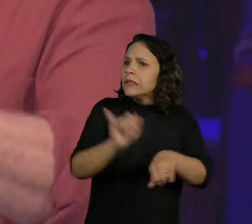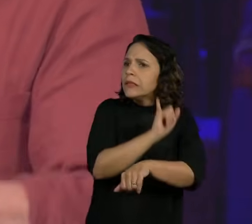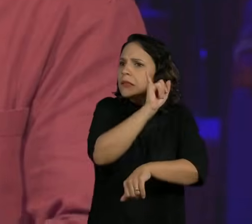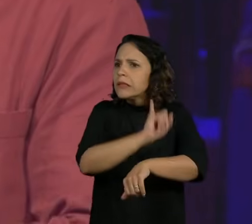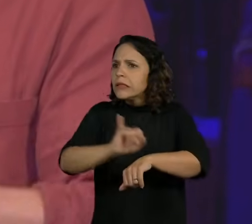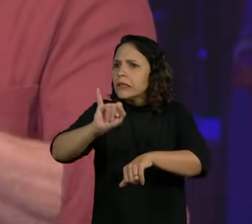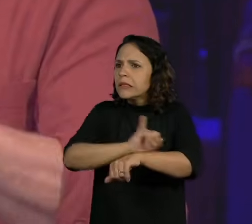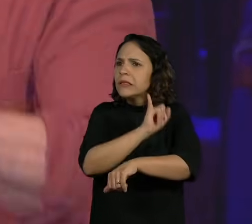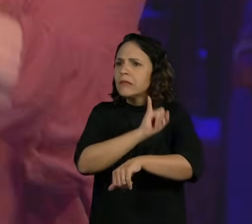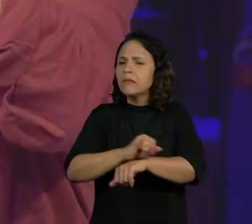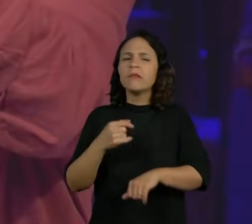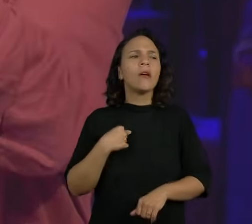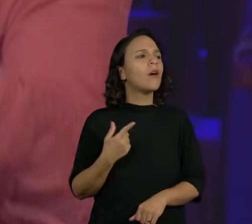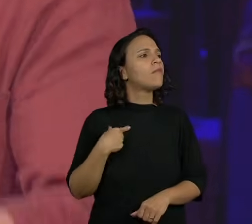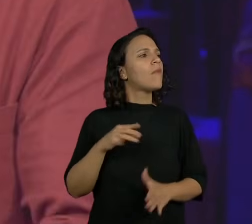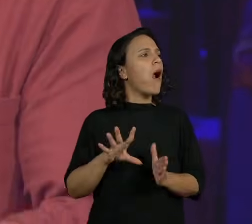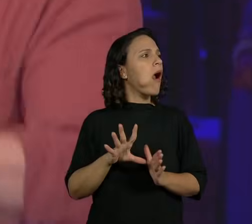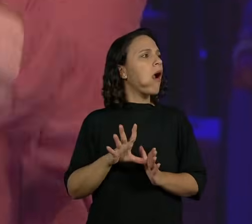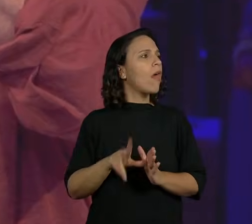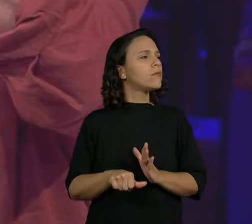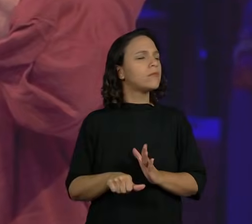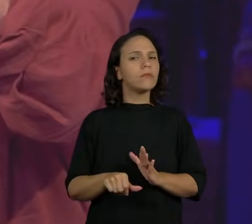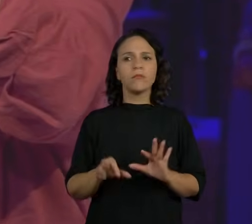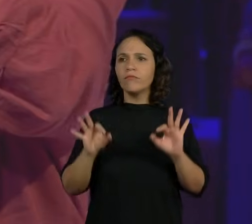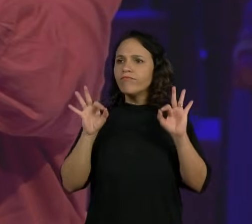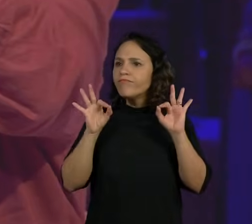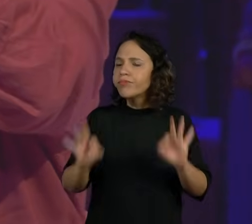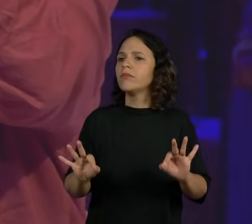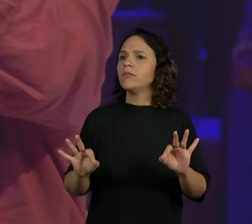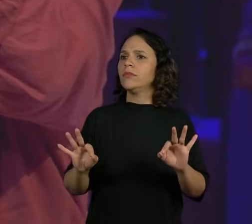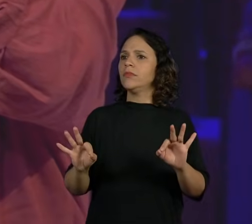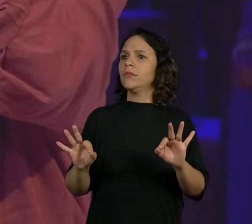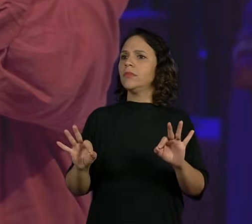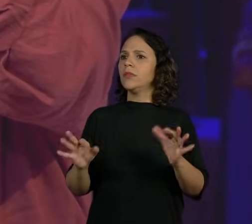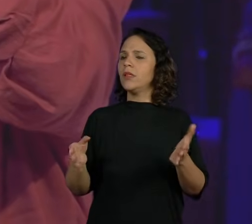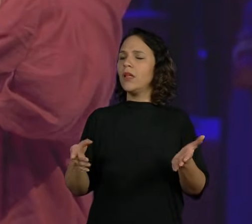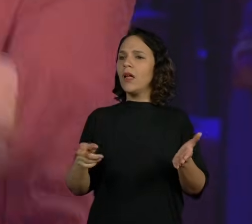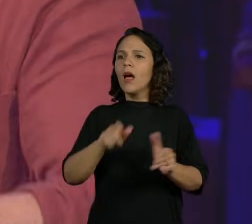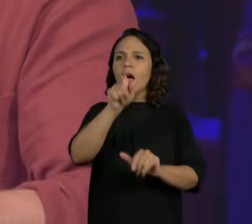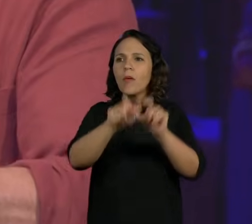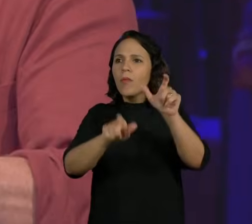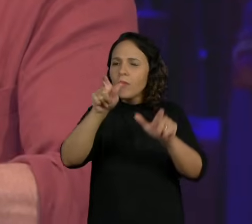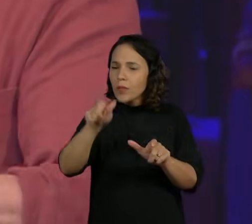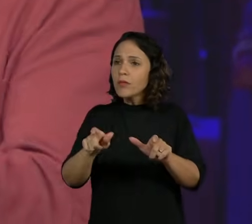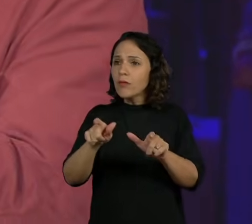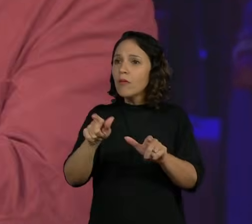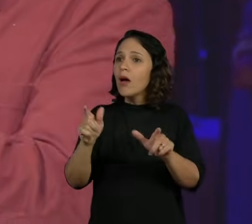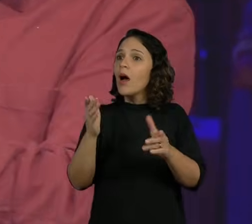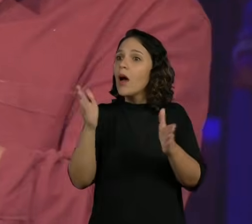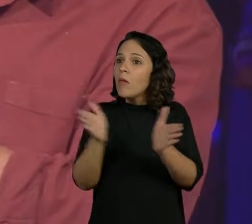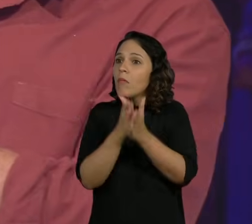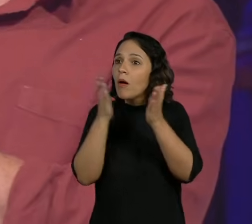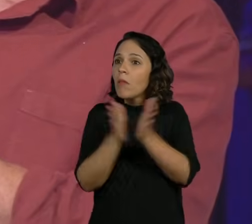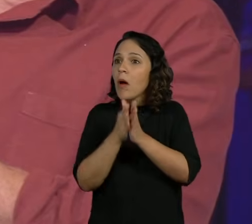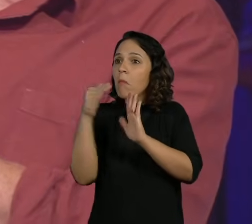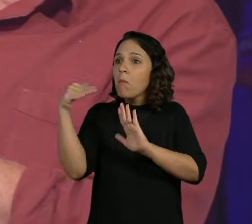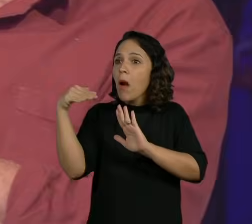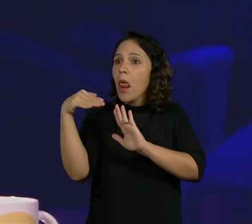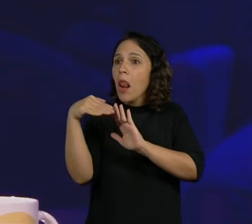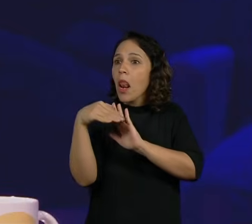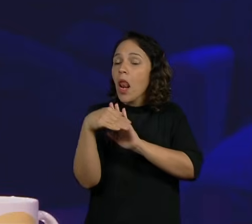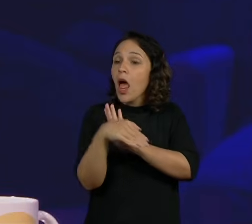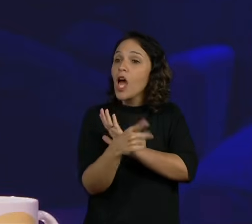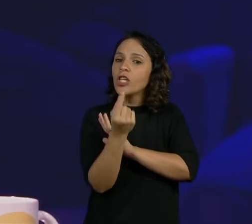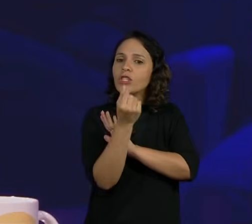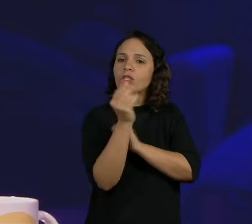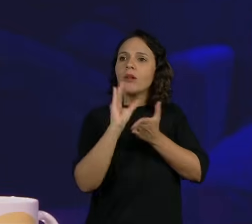de roubo, etc., que é o roubo real, que é o roubo que deixa as pessoas pobres, né? E é um dinheiro que é mandado lá fora.